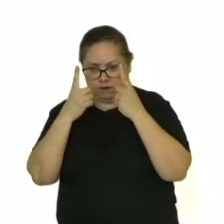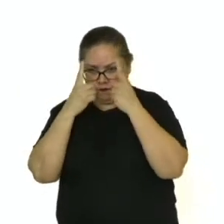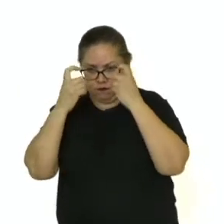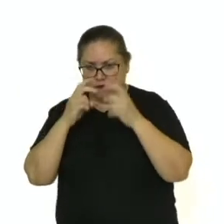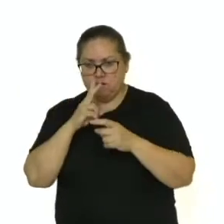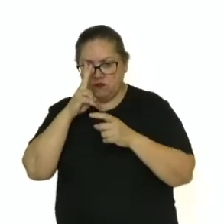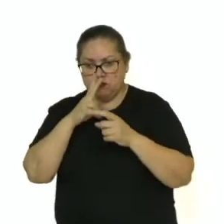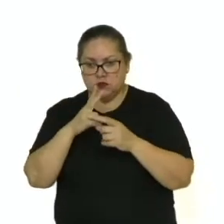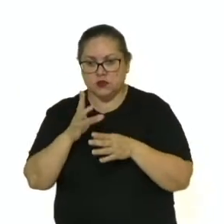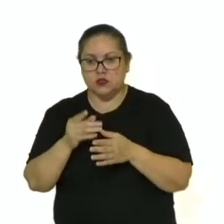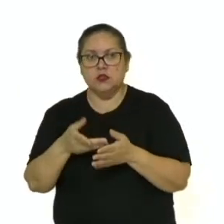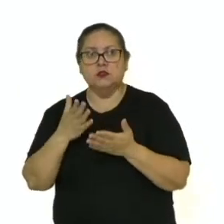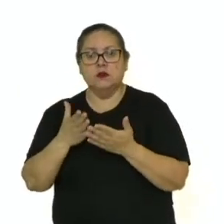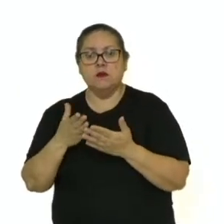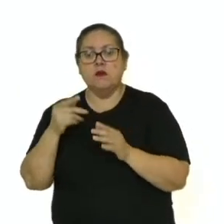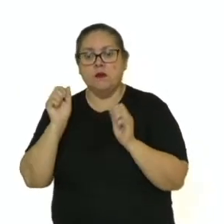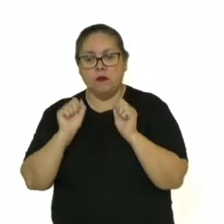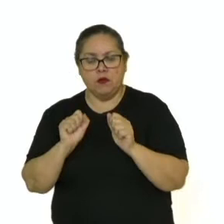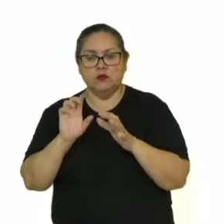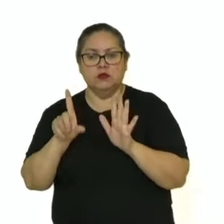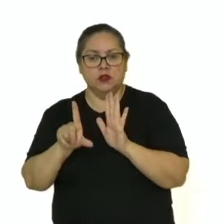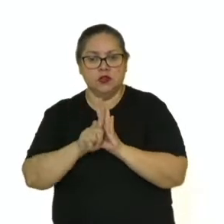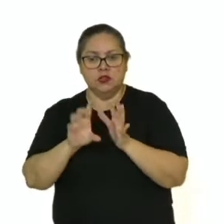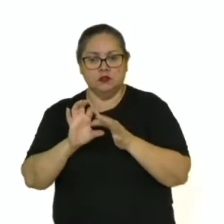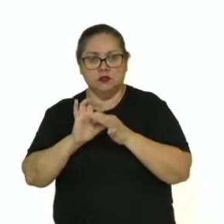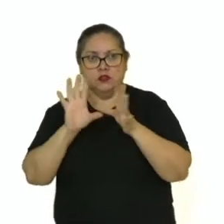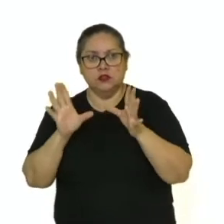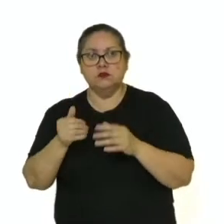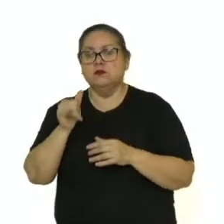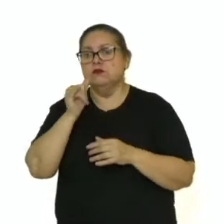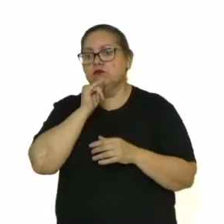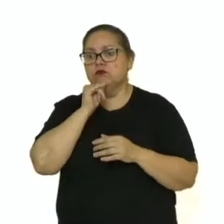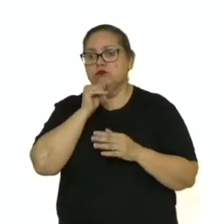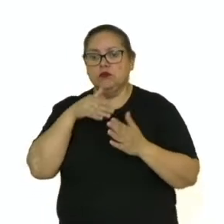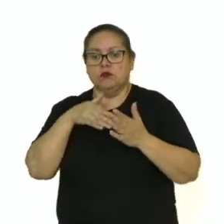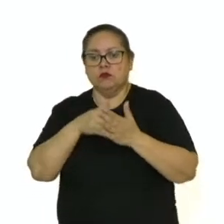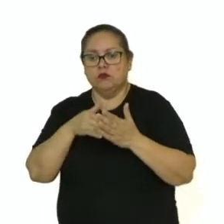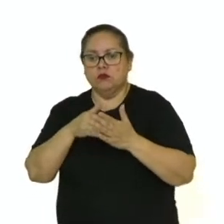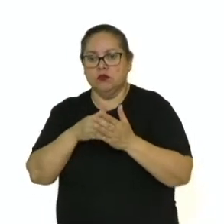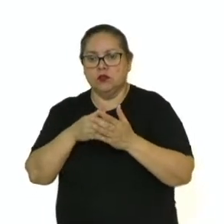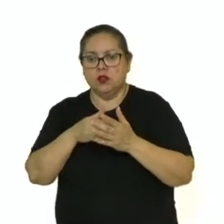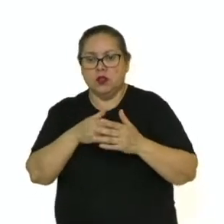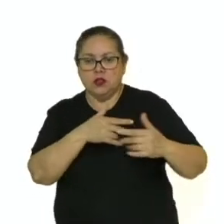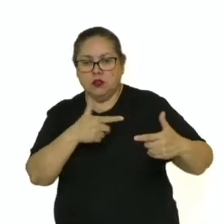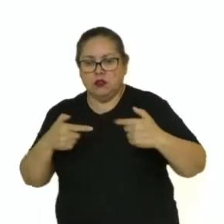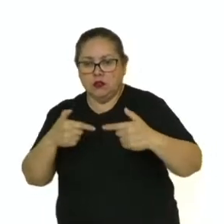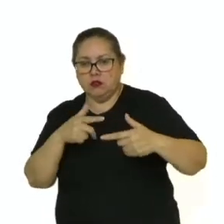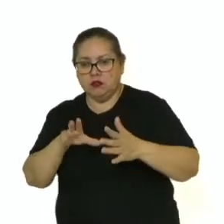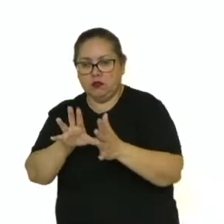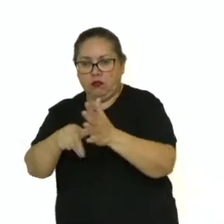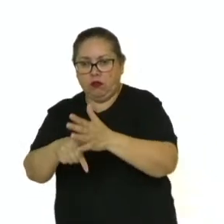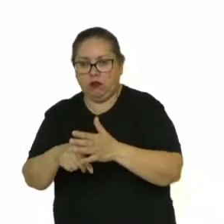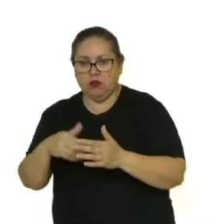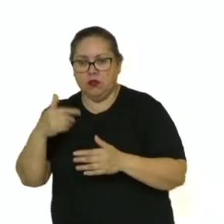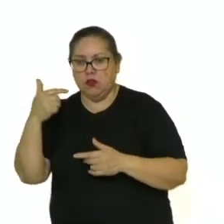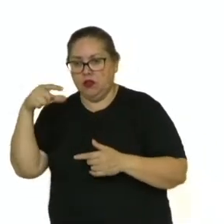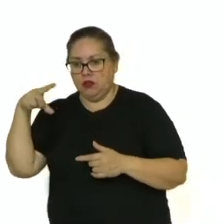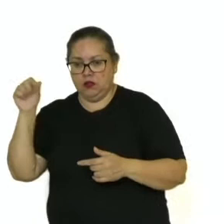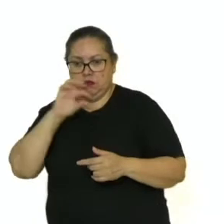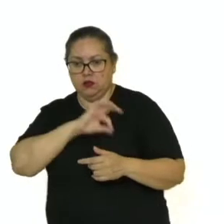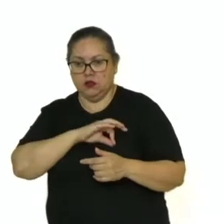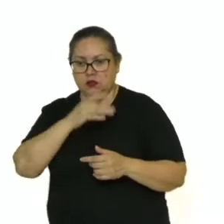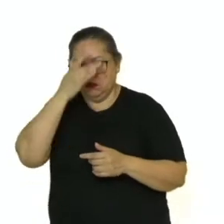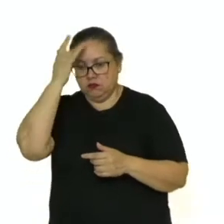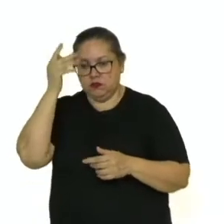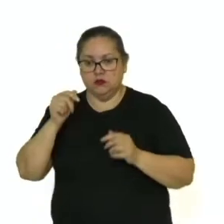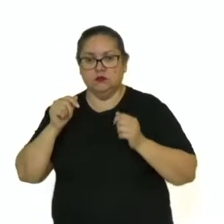casos previstos pela lei, como, por exemplo, em um confronto entre assaltantes e policiais, a população também